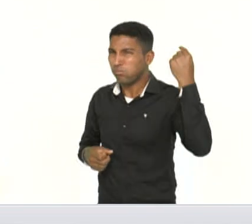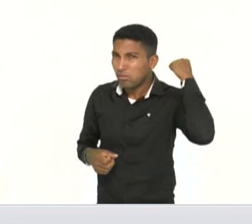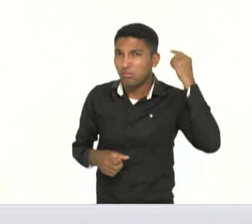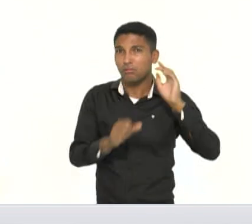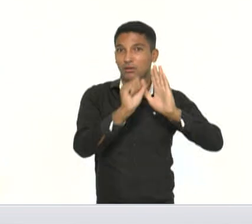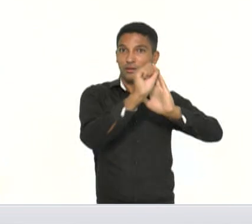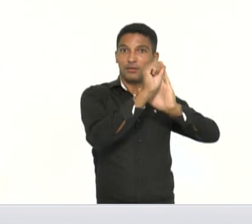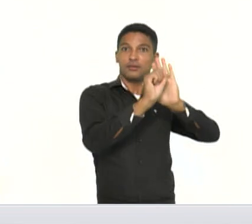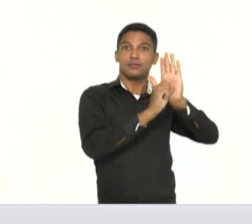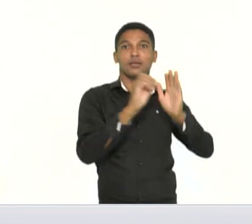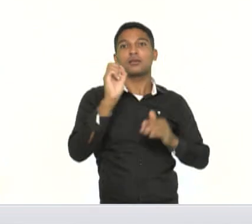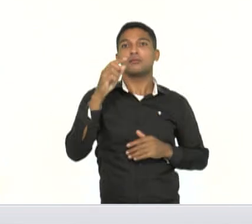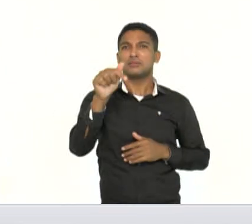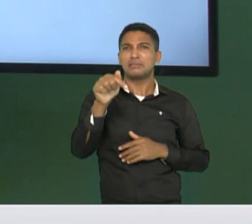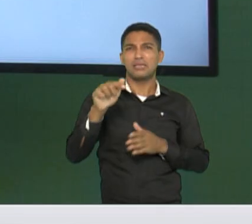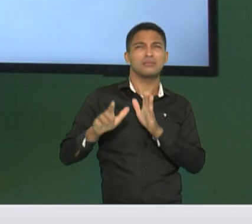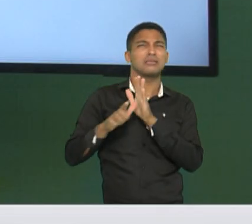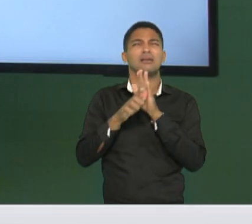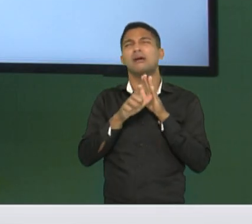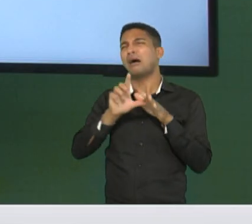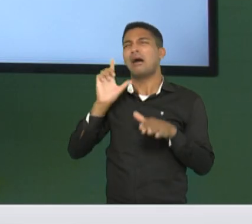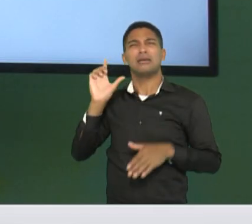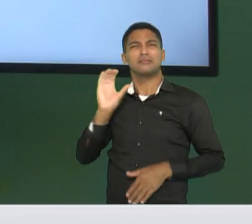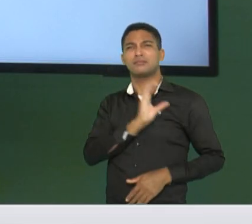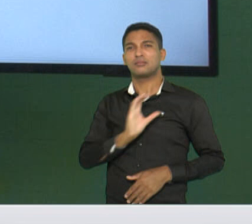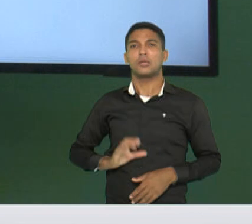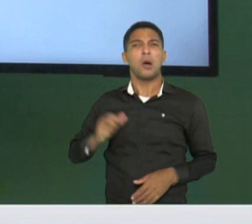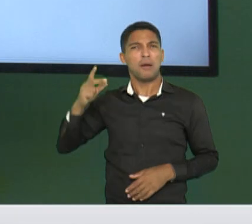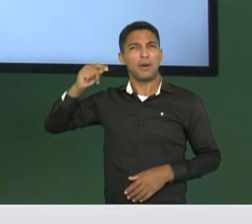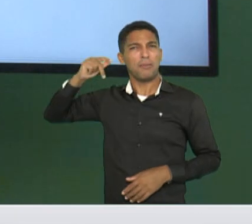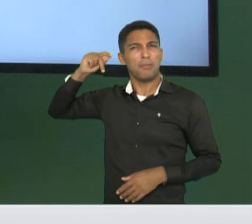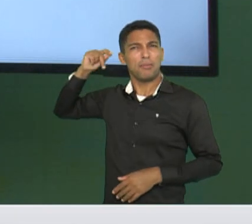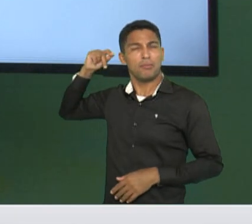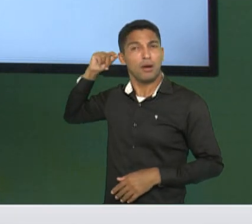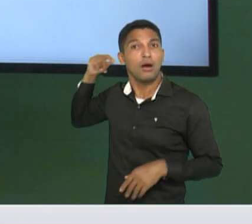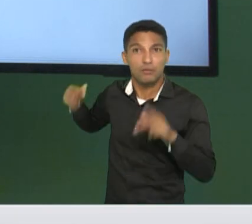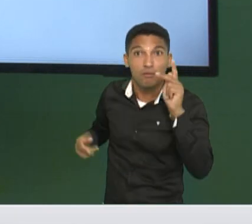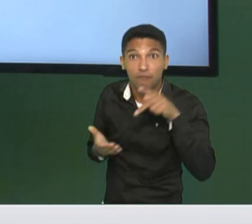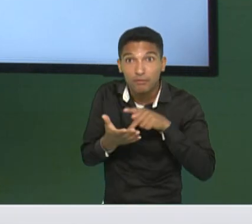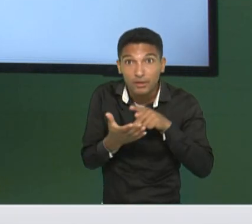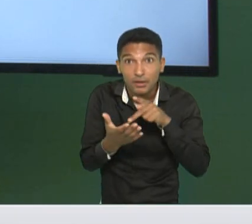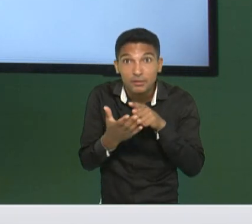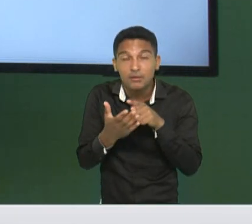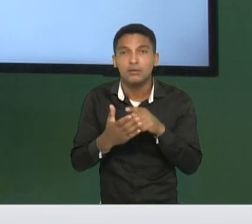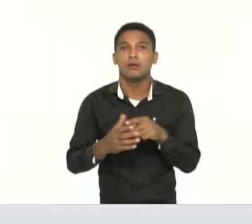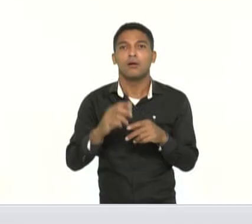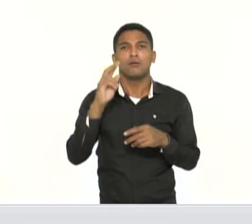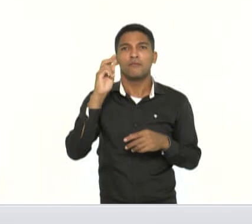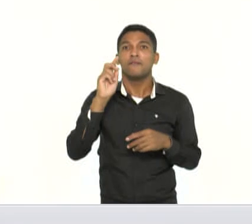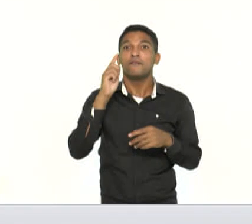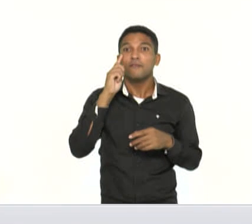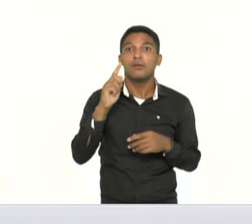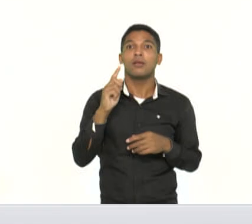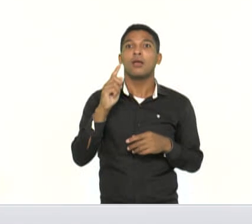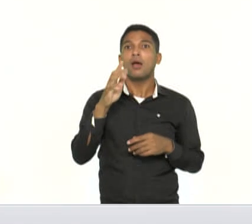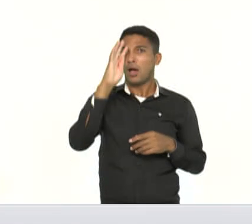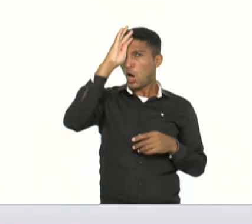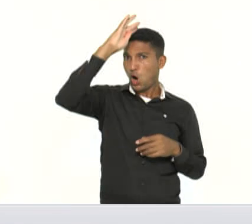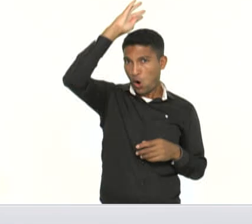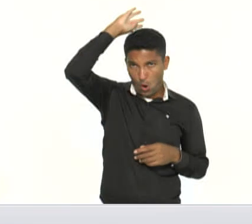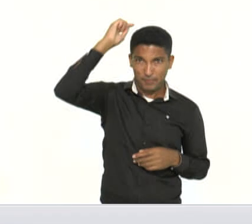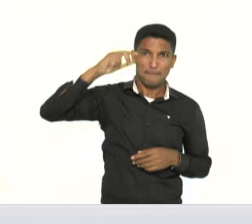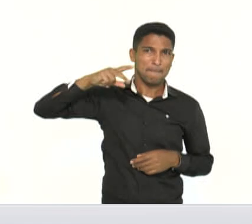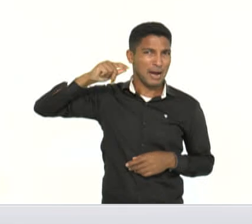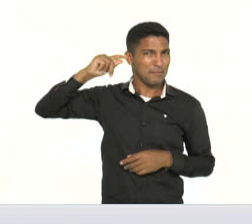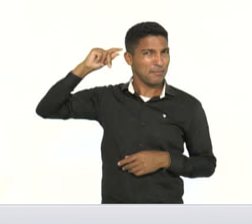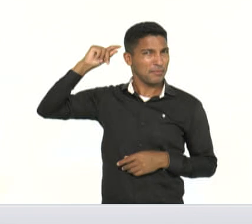de Cristo. Isso faz muito tempo, né, gente? Olha que legal, olha, na Roma Antiga já existiam